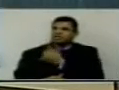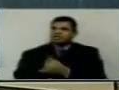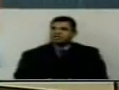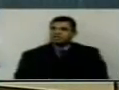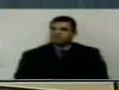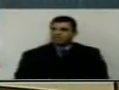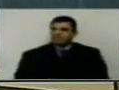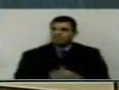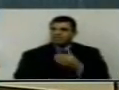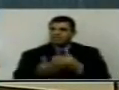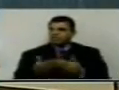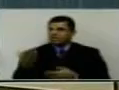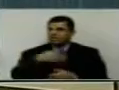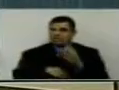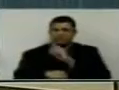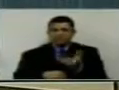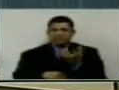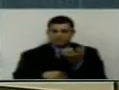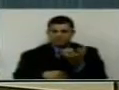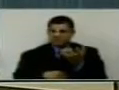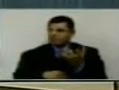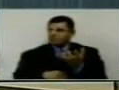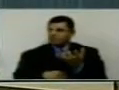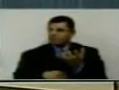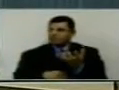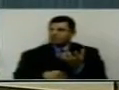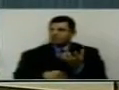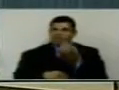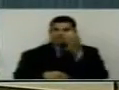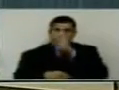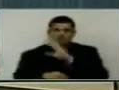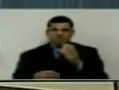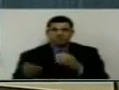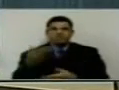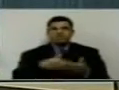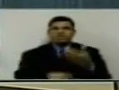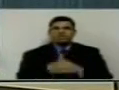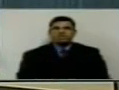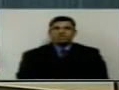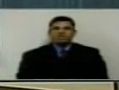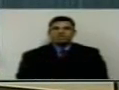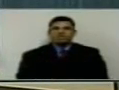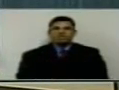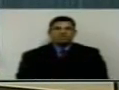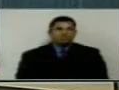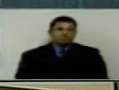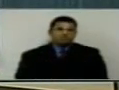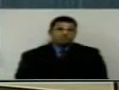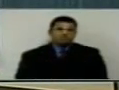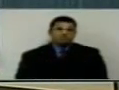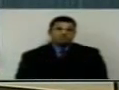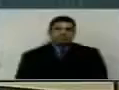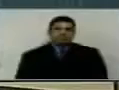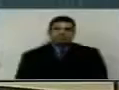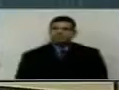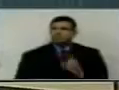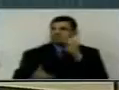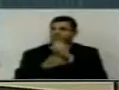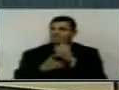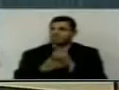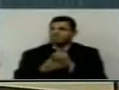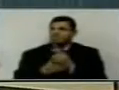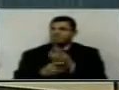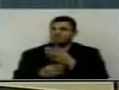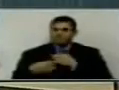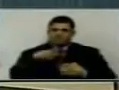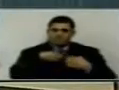perguntou: quer voltar? Eu falei: não, eu quero participar. Foram momentos importantes, momentos de enfrentamento com as minhas